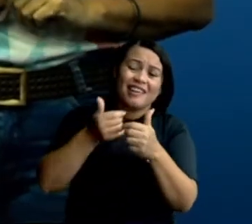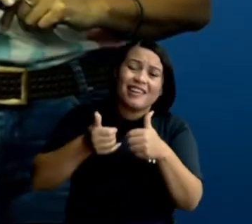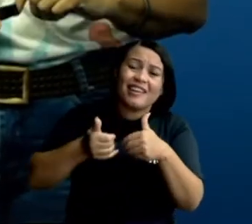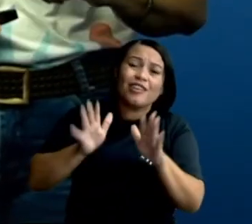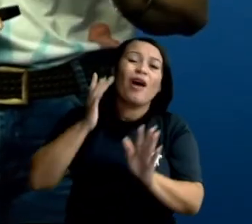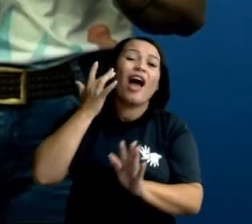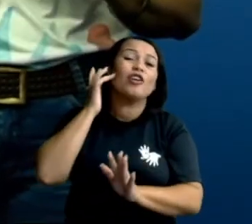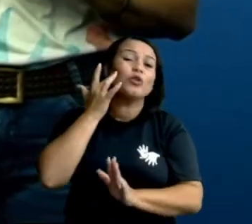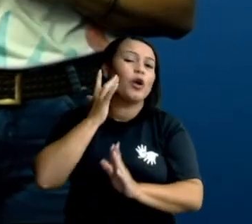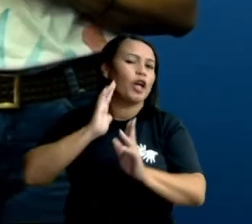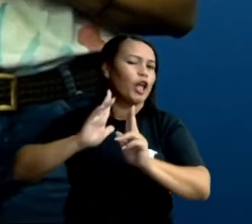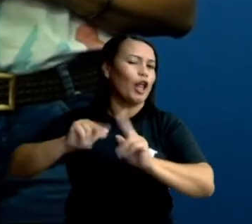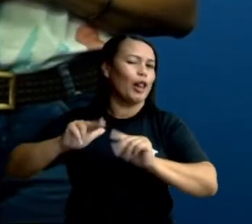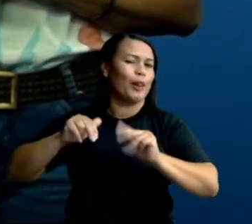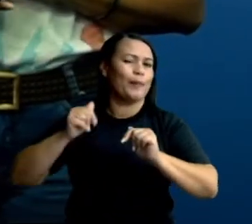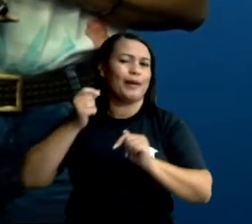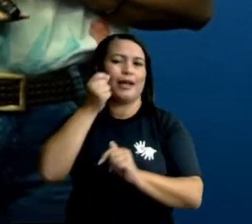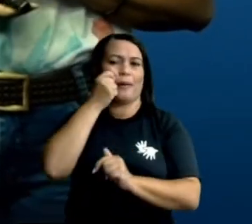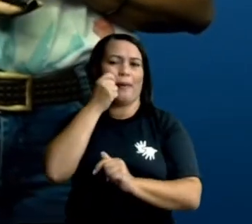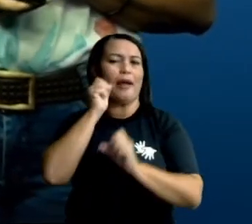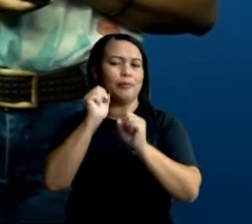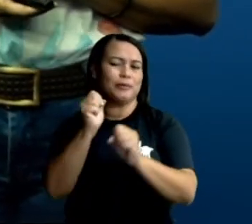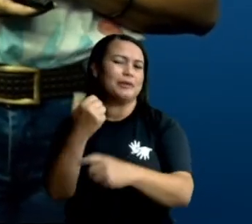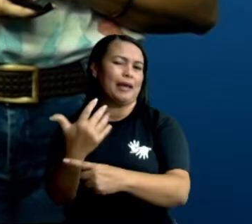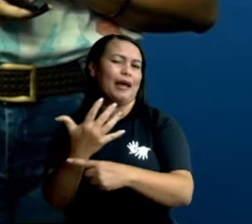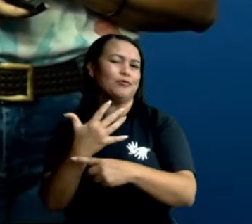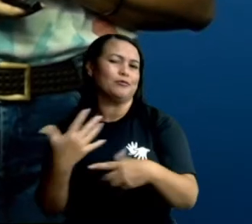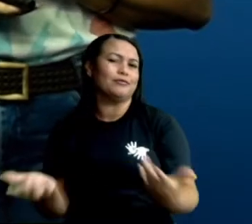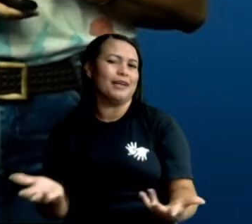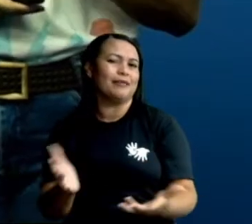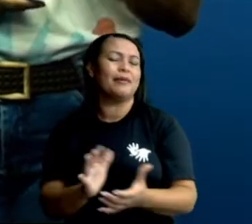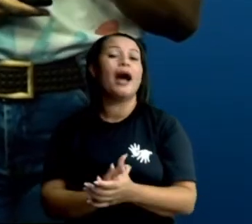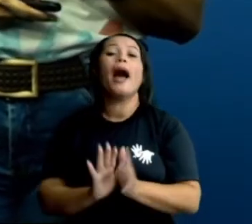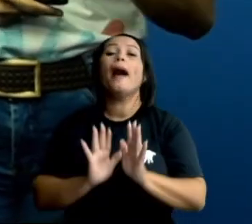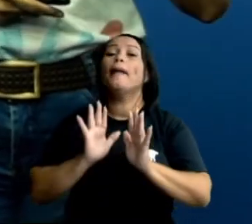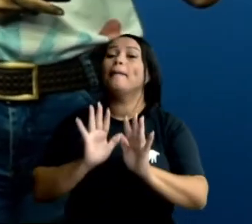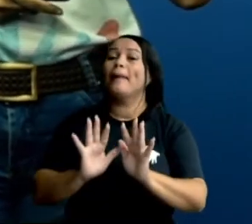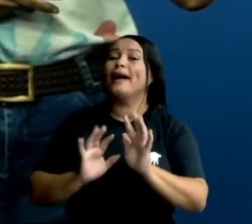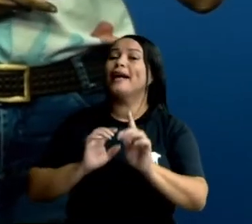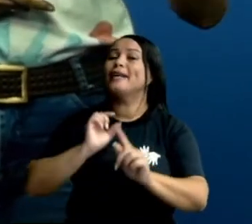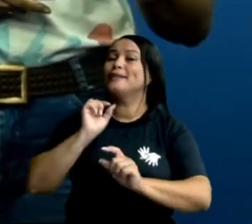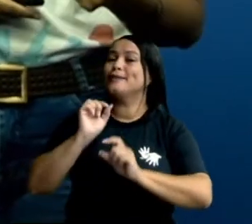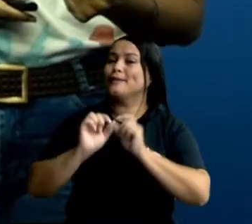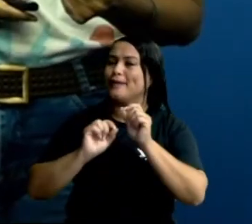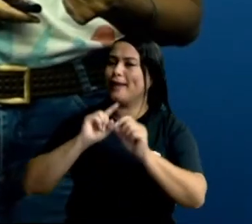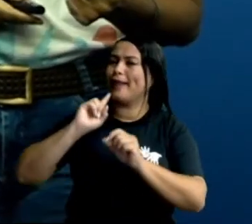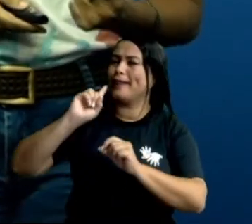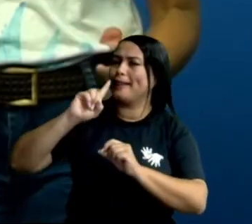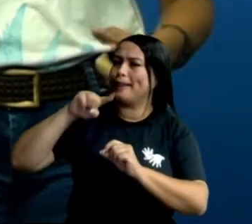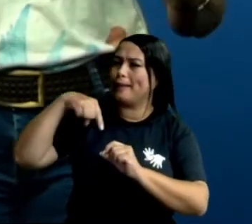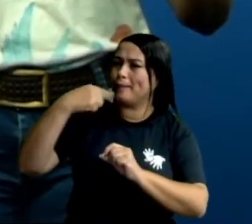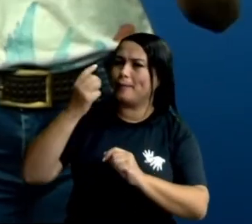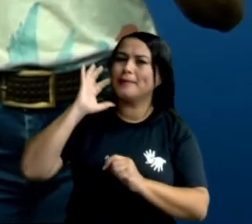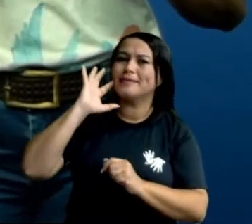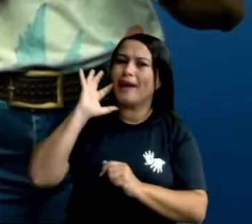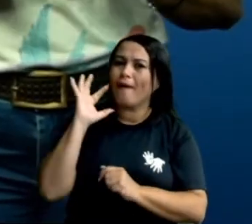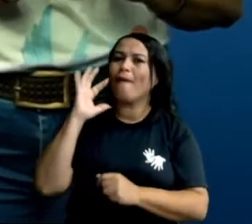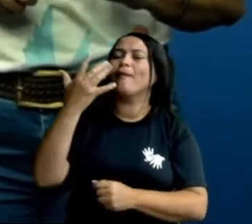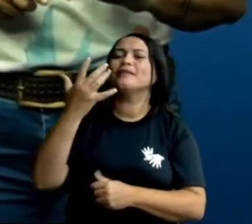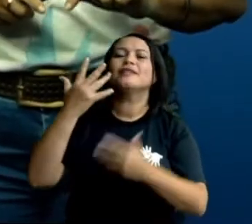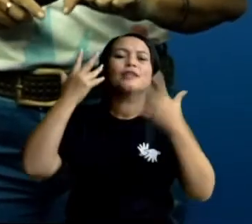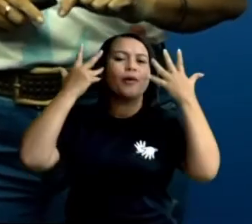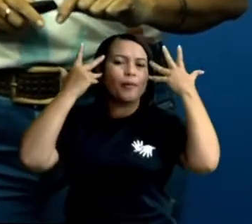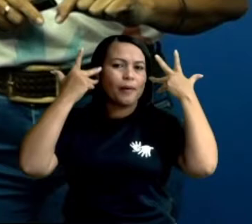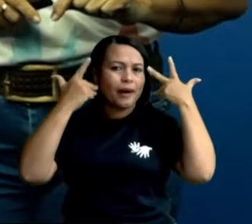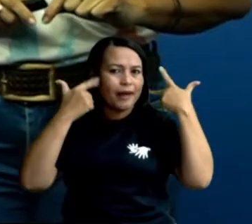ratinho iria retribuir aquilo que ele fez com ele. Mas, mais tarde, o que aconteceu? O leão